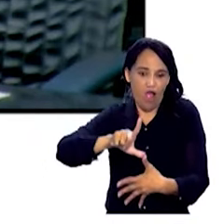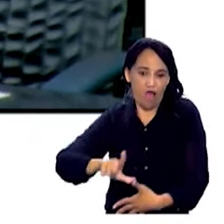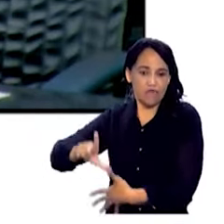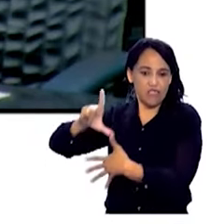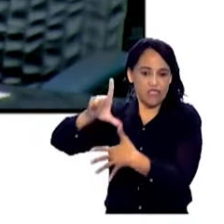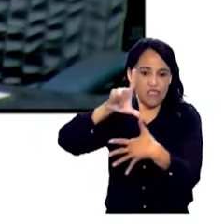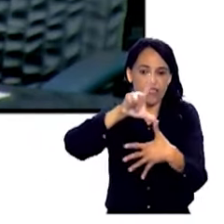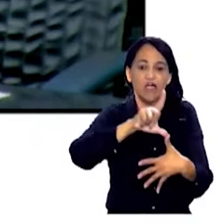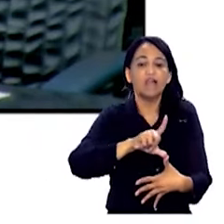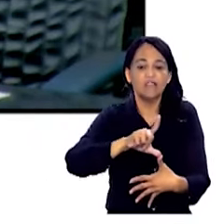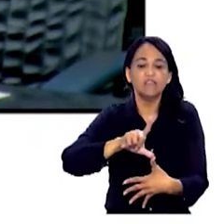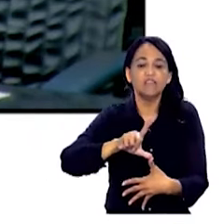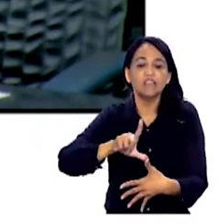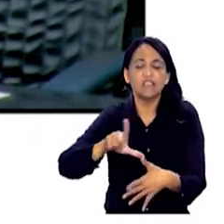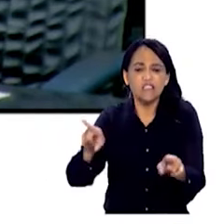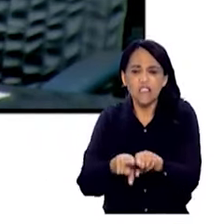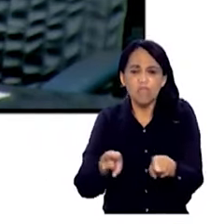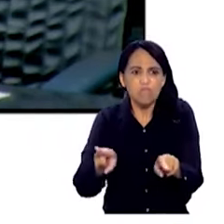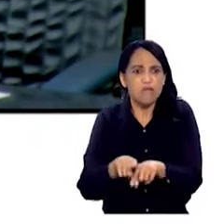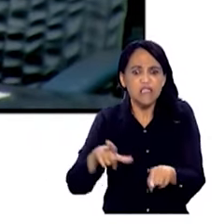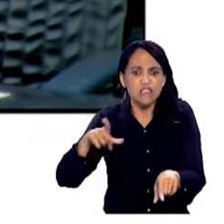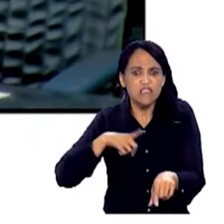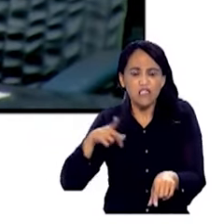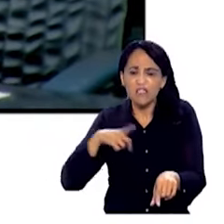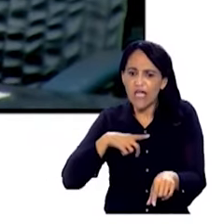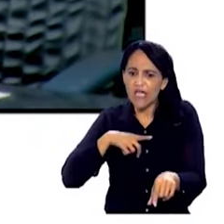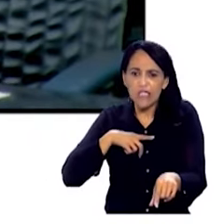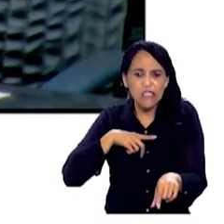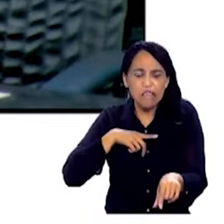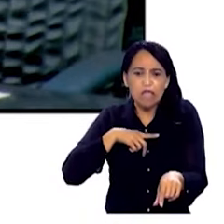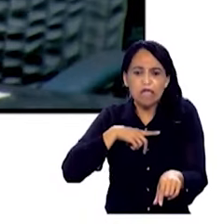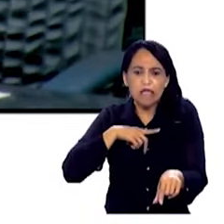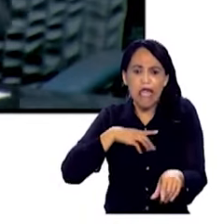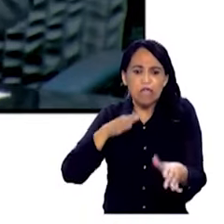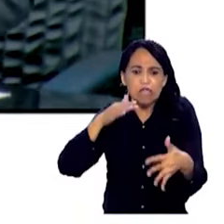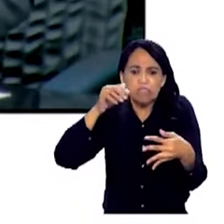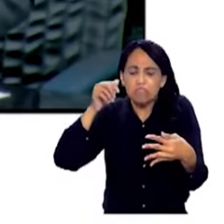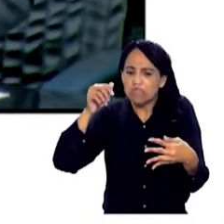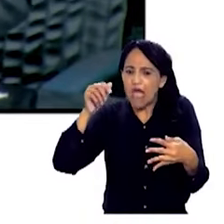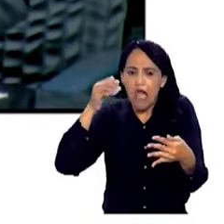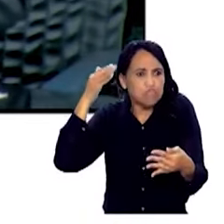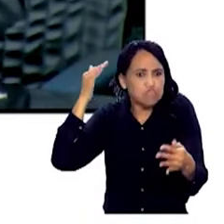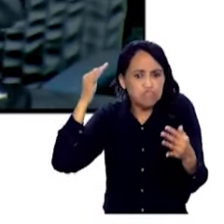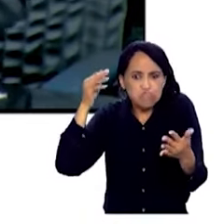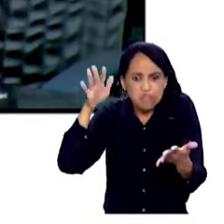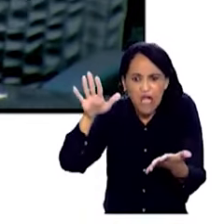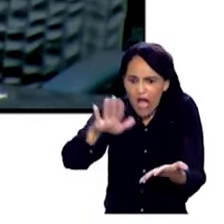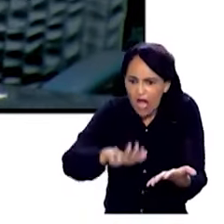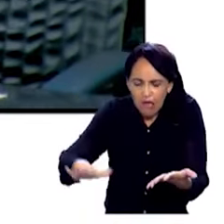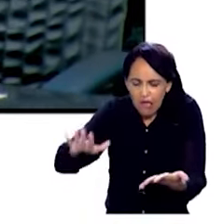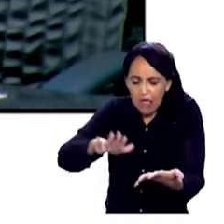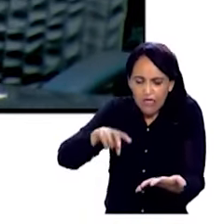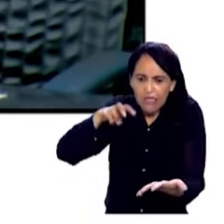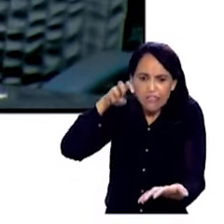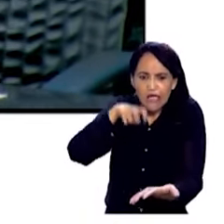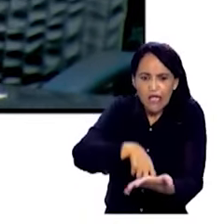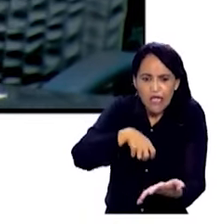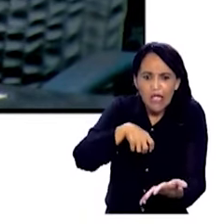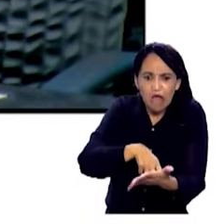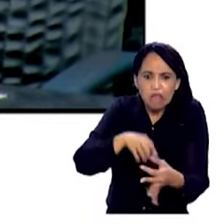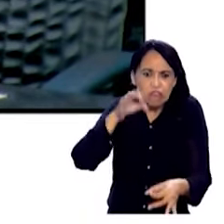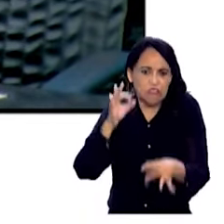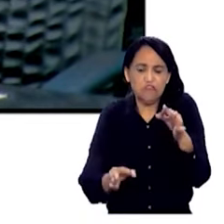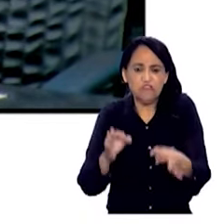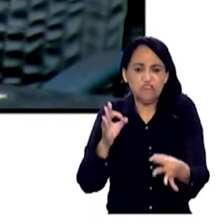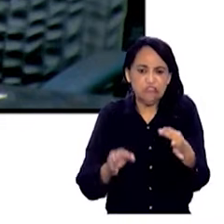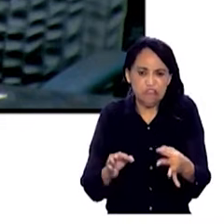merecem toda a nossa atenção até porque são contextos muito mais parecidos com o nosso então Eh é muito feliz a